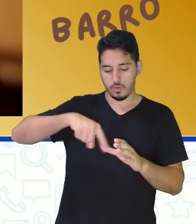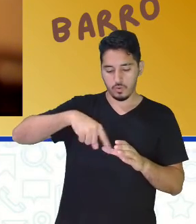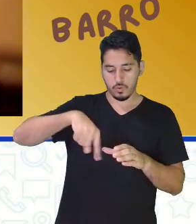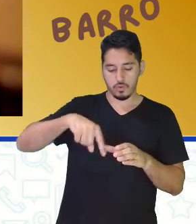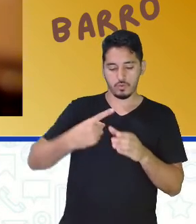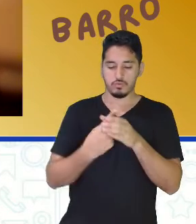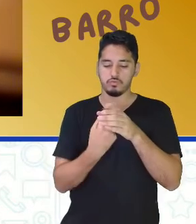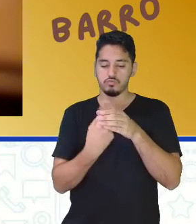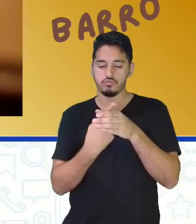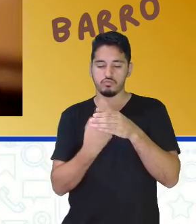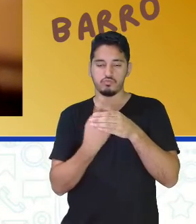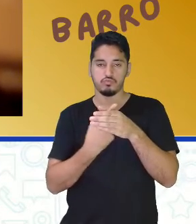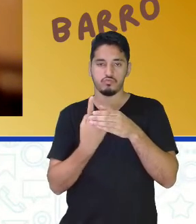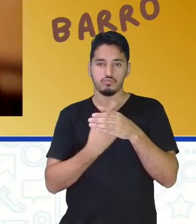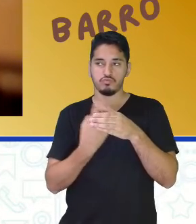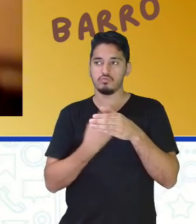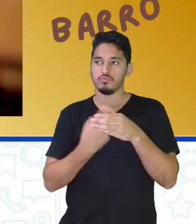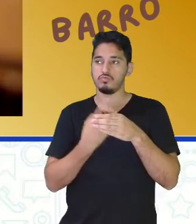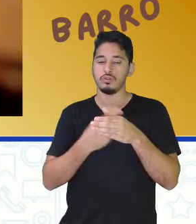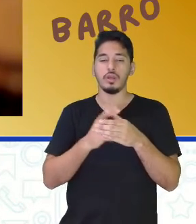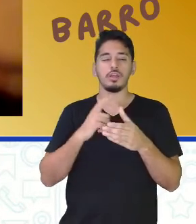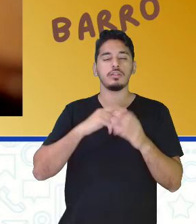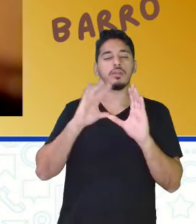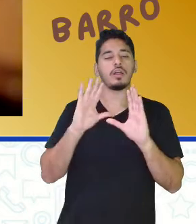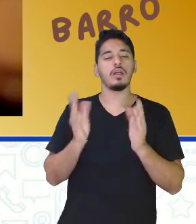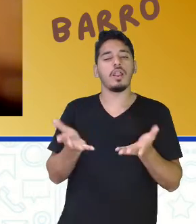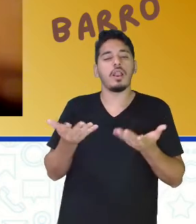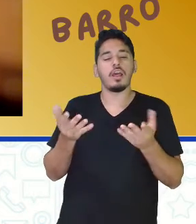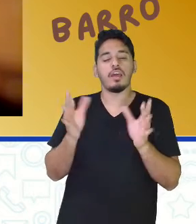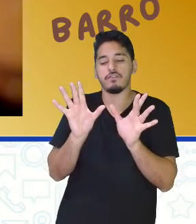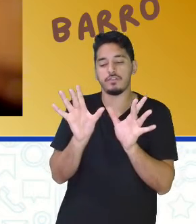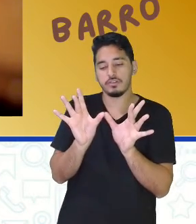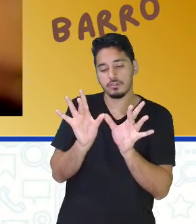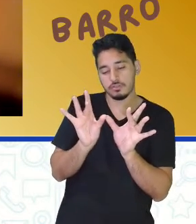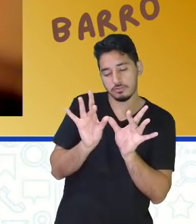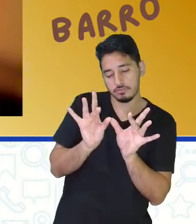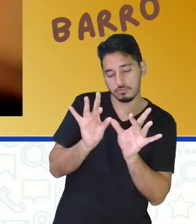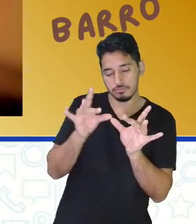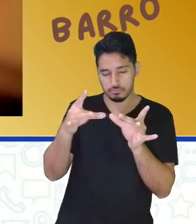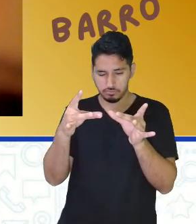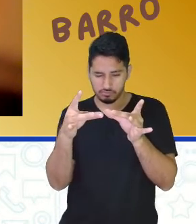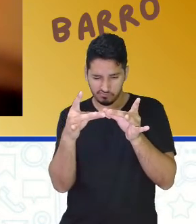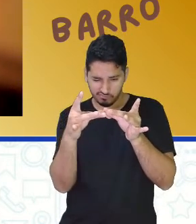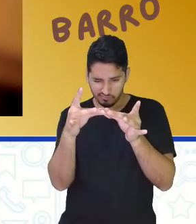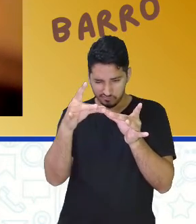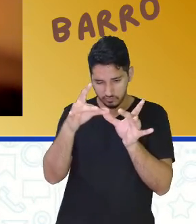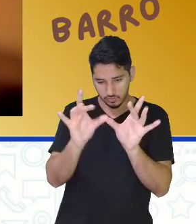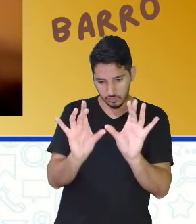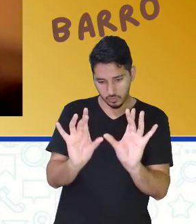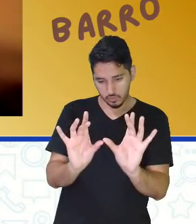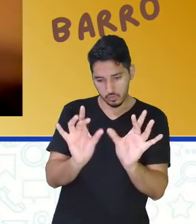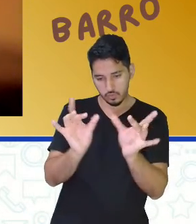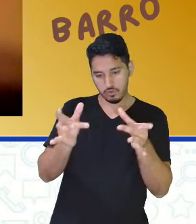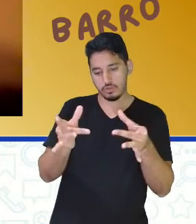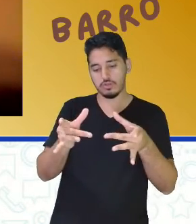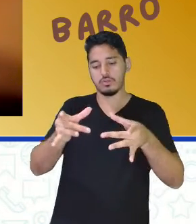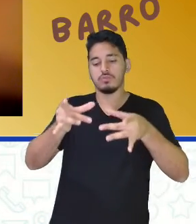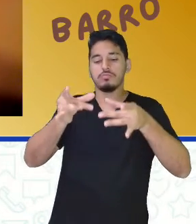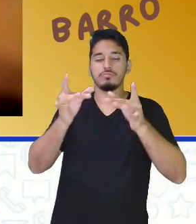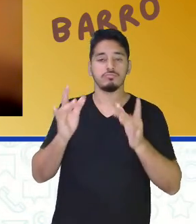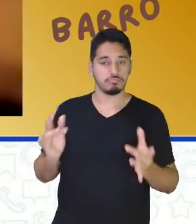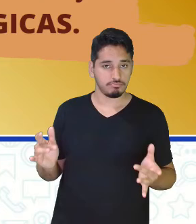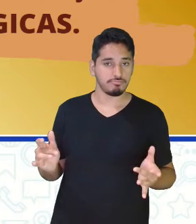faz girar, como o toque, né, leve das mãos, vai dar o formato que esse profissional está